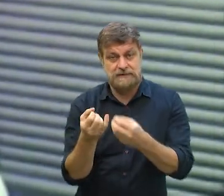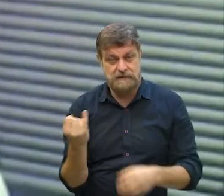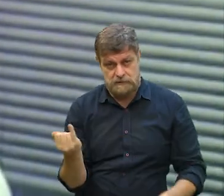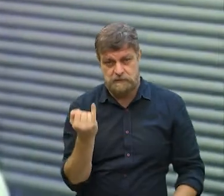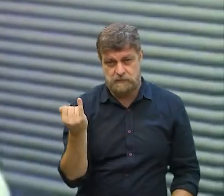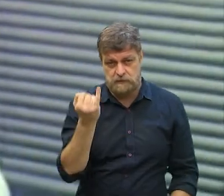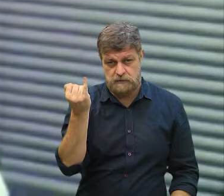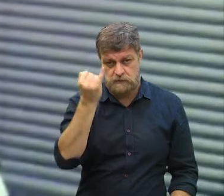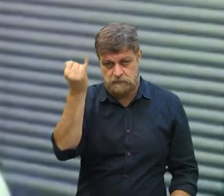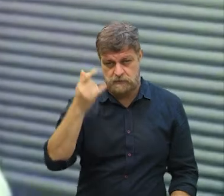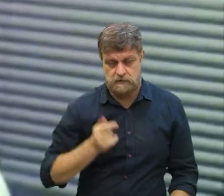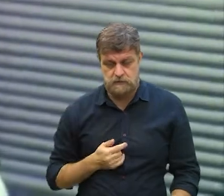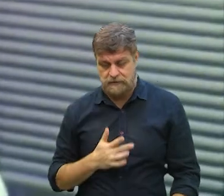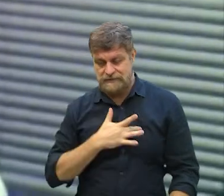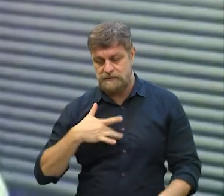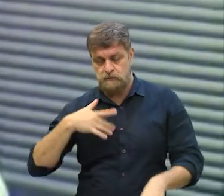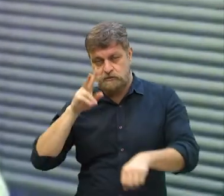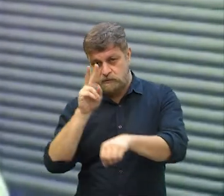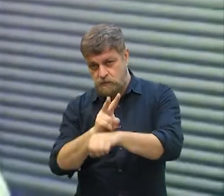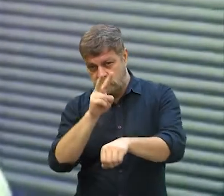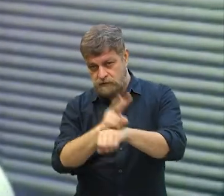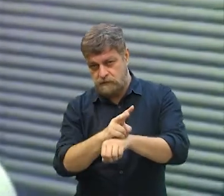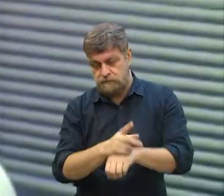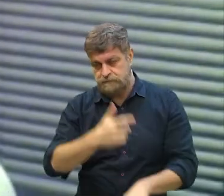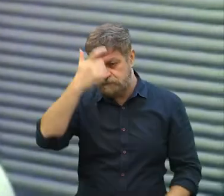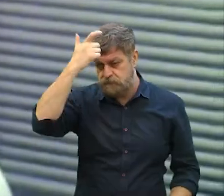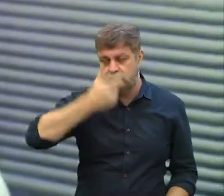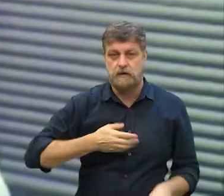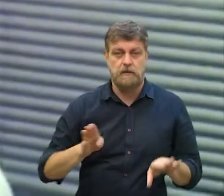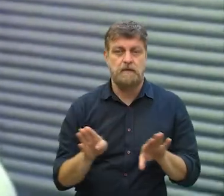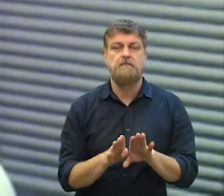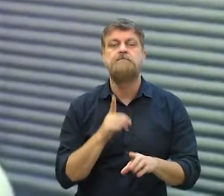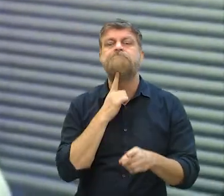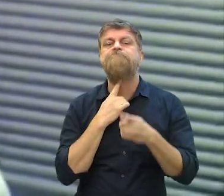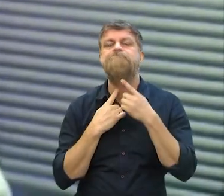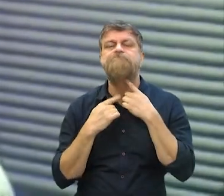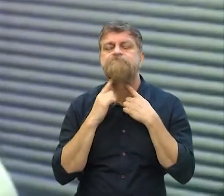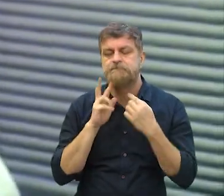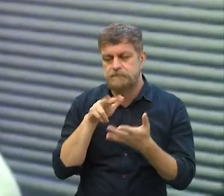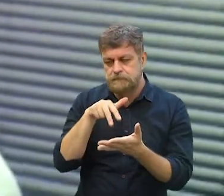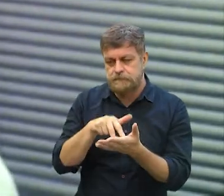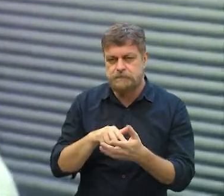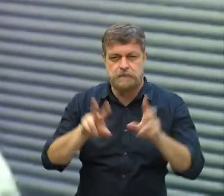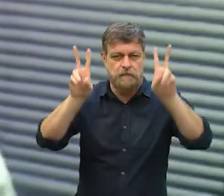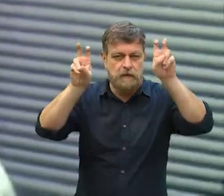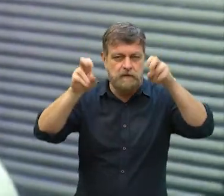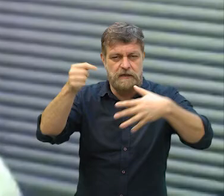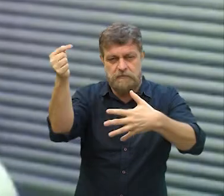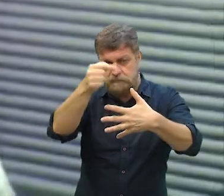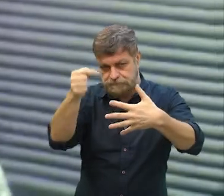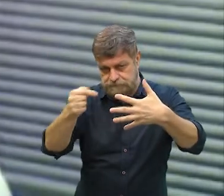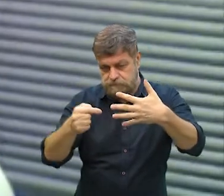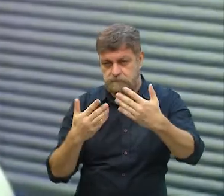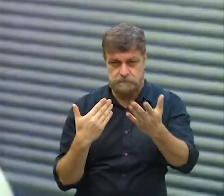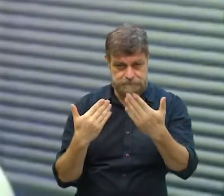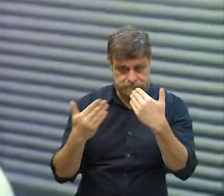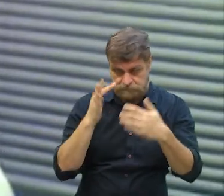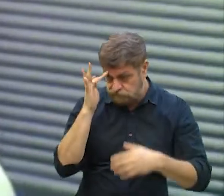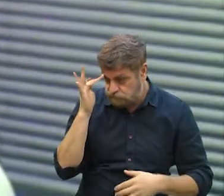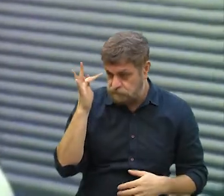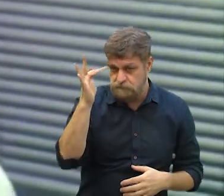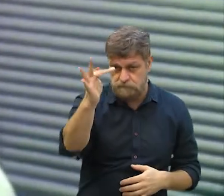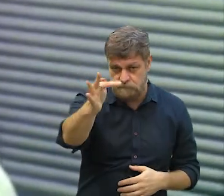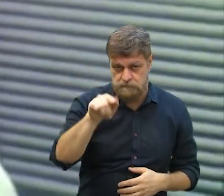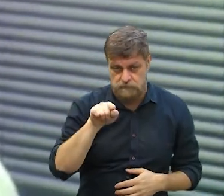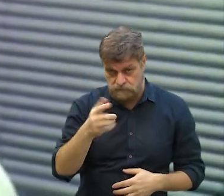muita importância, como o cuidado com a saúde, e deixo aqui também à disposição para novos temas, quaisquer discussões